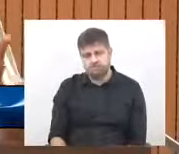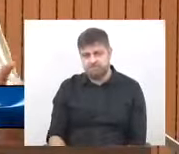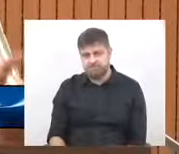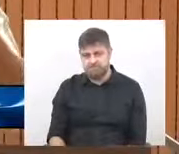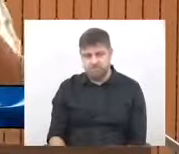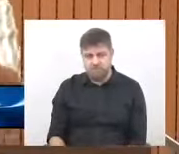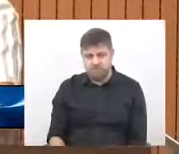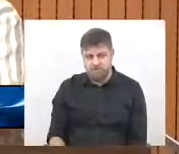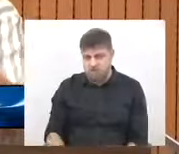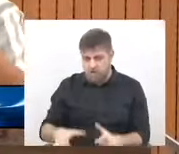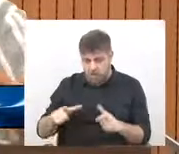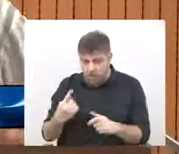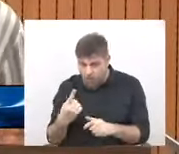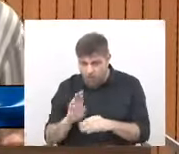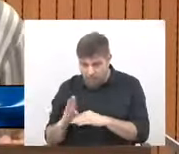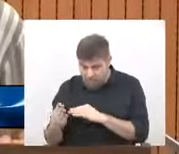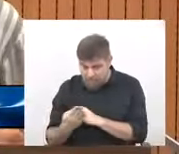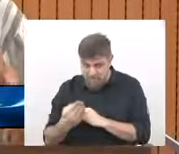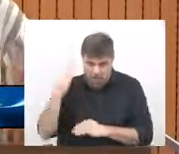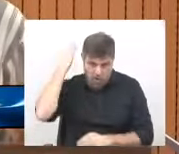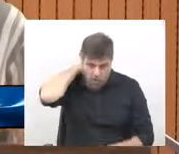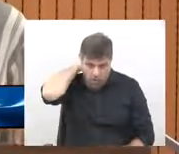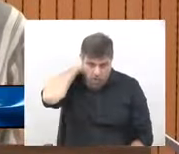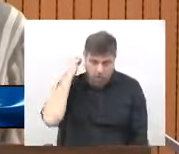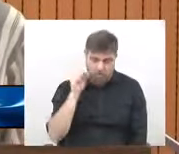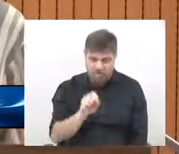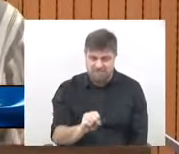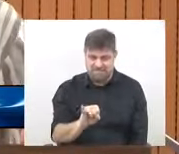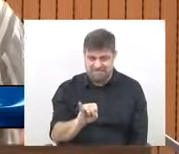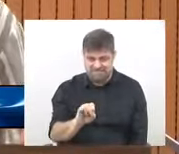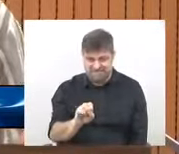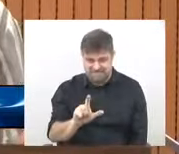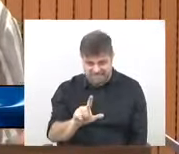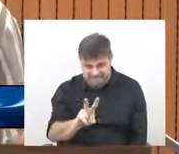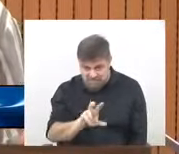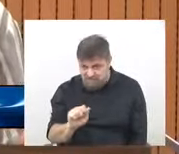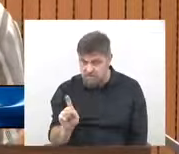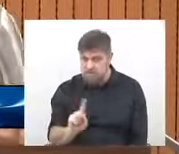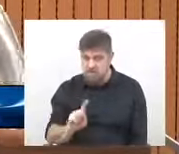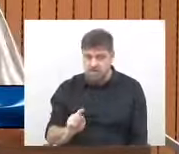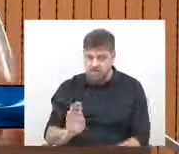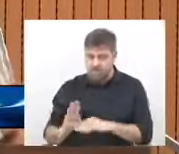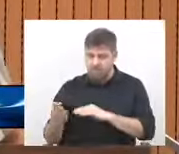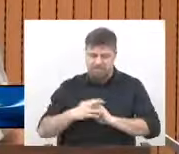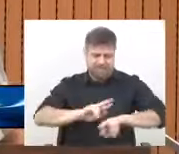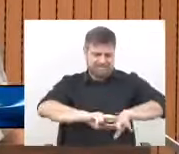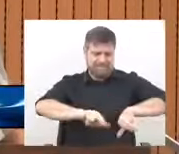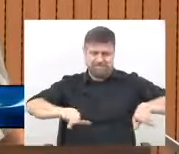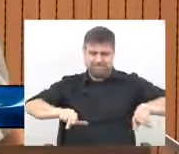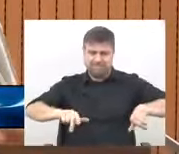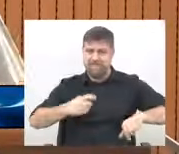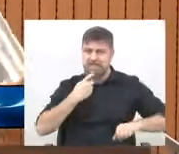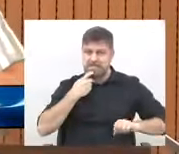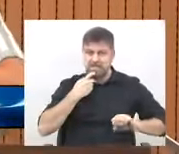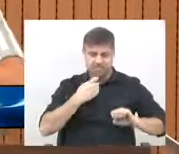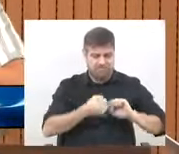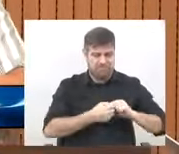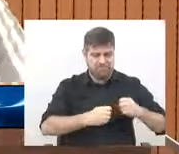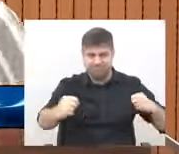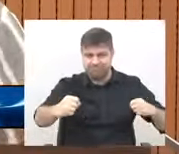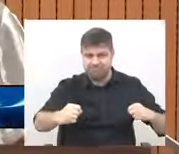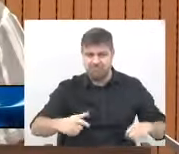apenas no Costa Silva, em que essa situação se colocou de uma forma urgente, mas na cidade como um todo. São